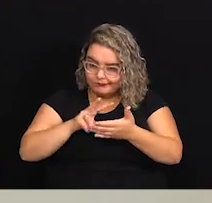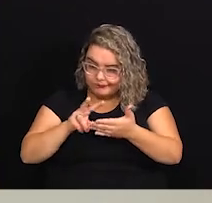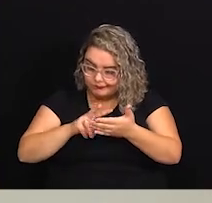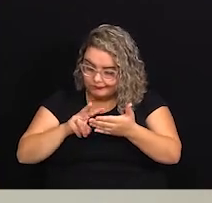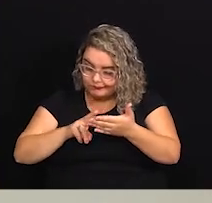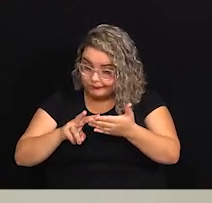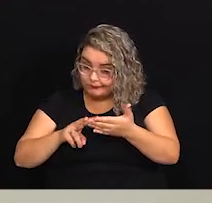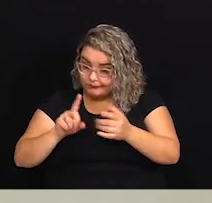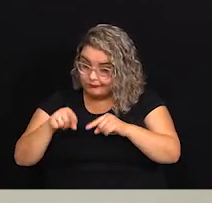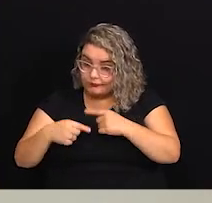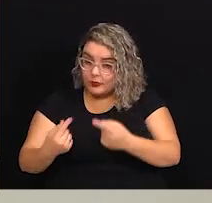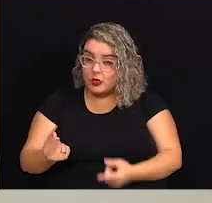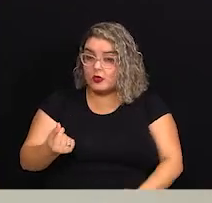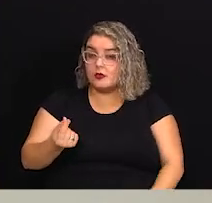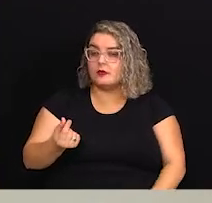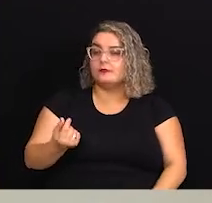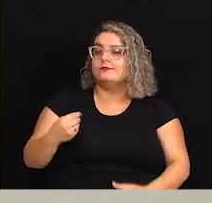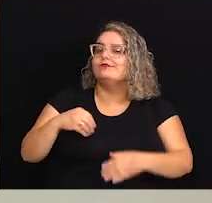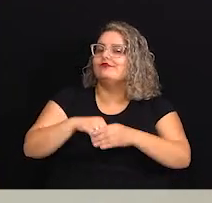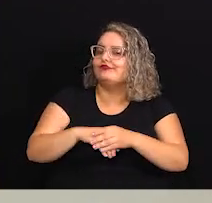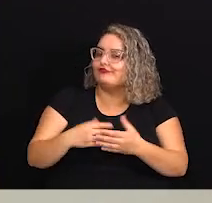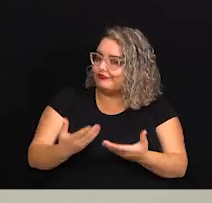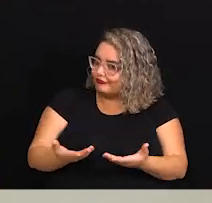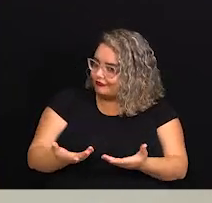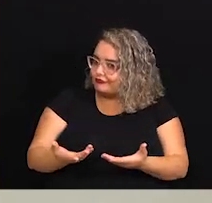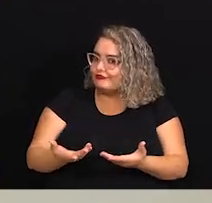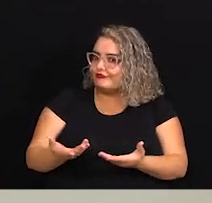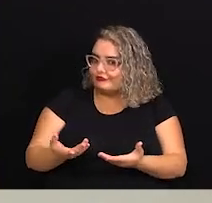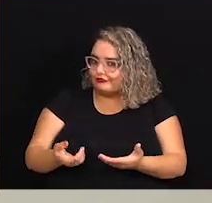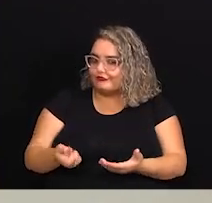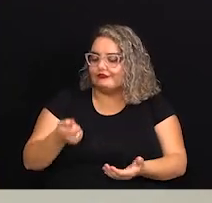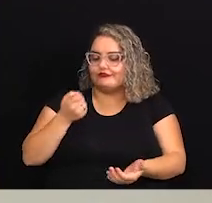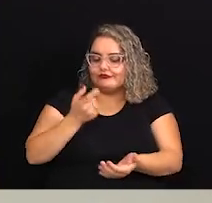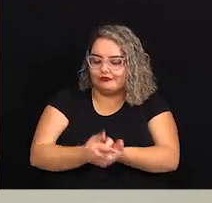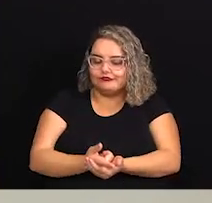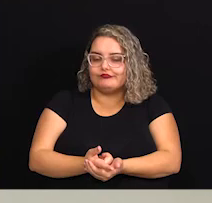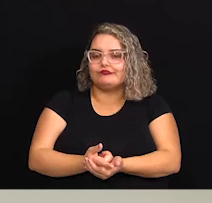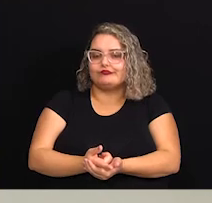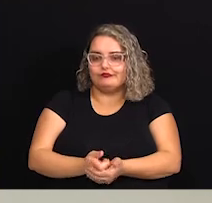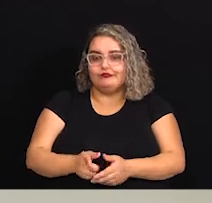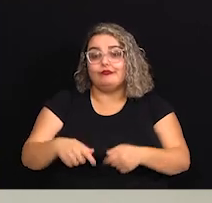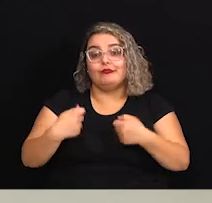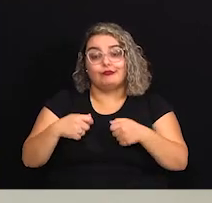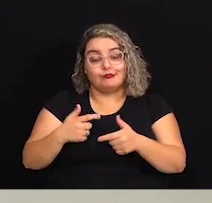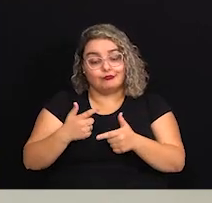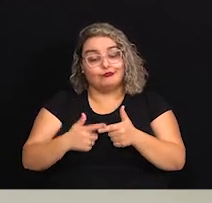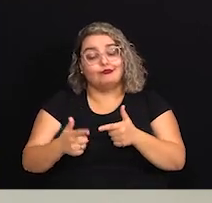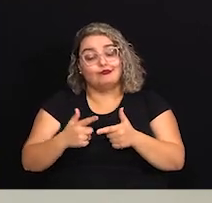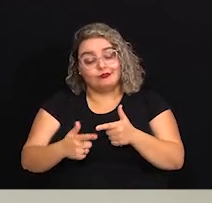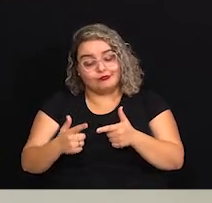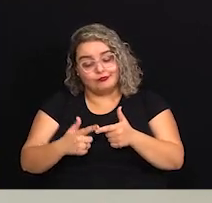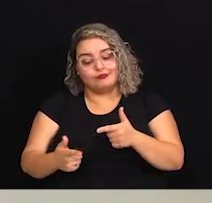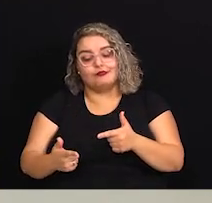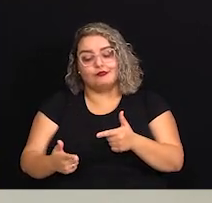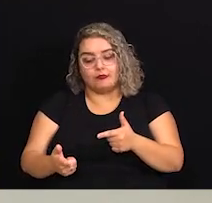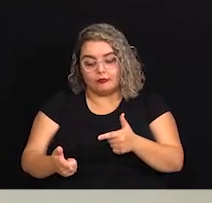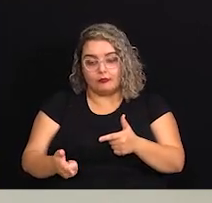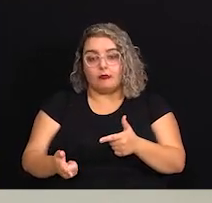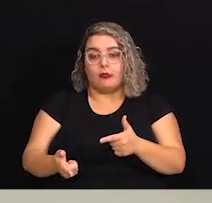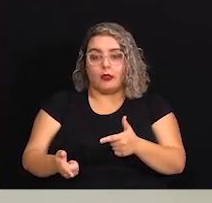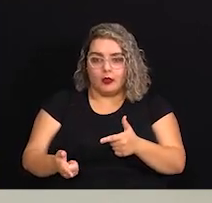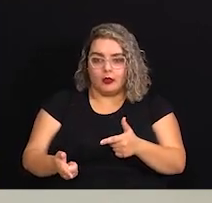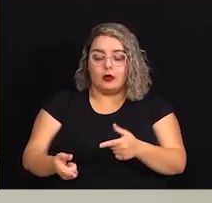miúdas outros valores que estão embutidos no valor e a pessoa tem problemas sérios. Muitas vezes